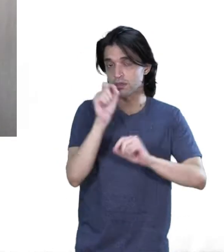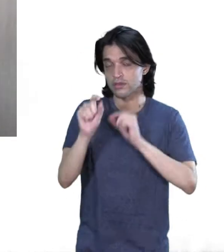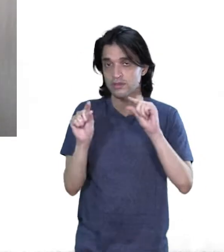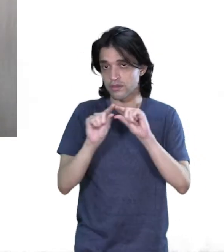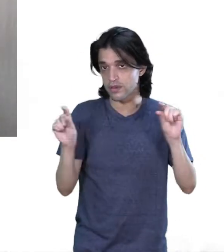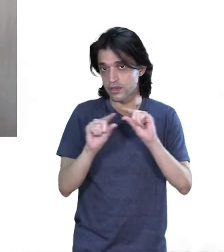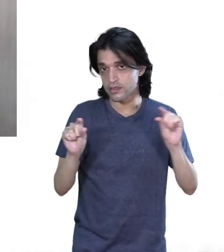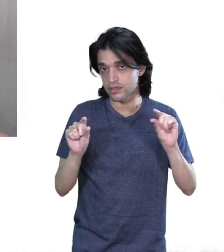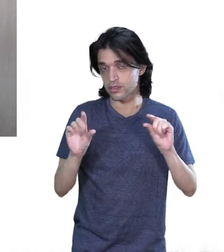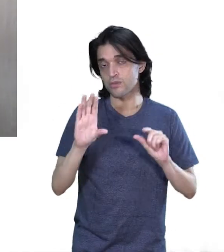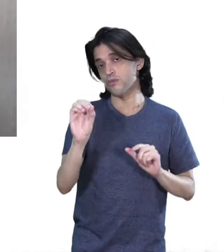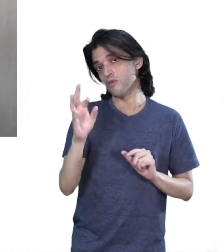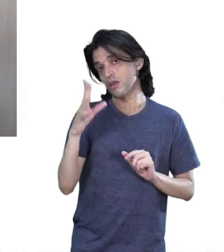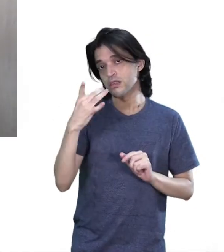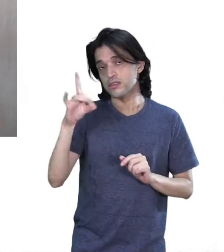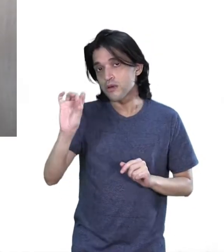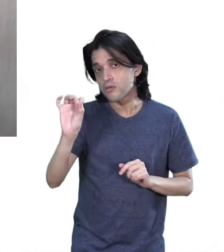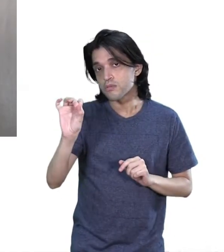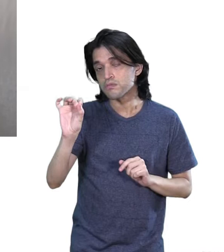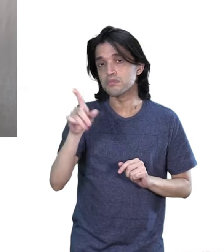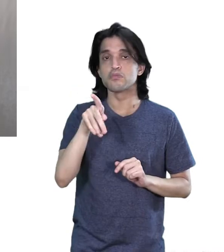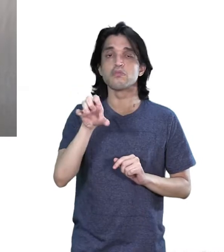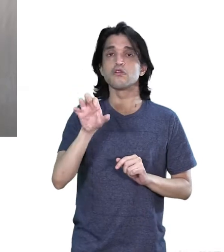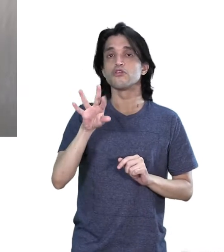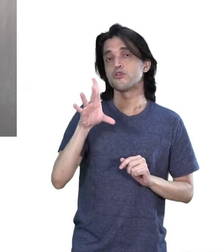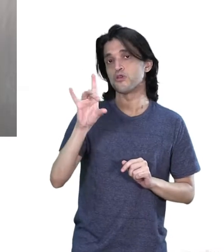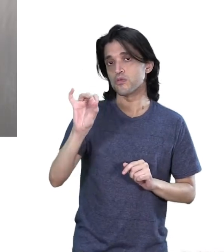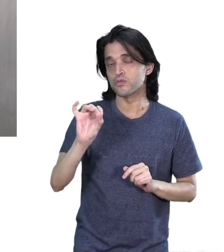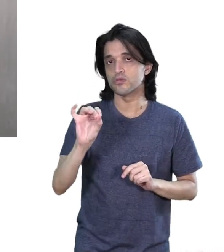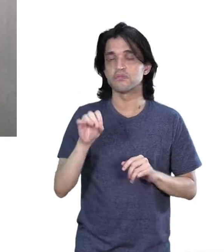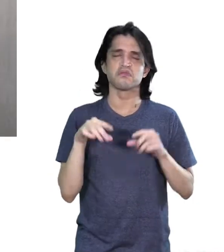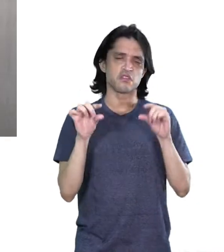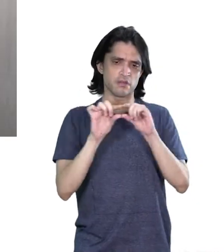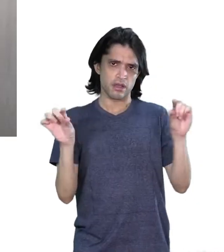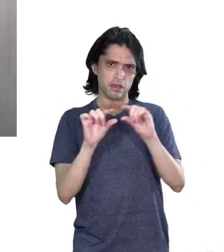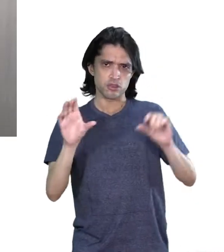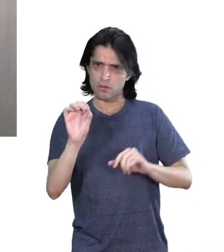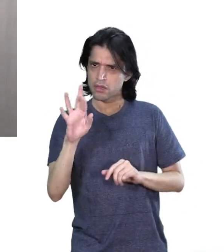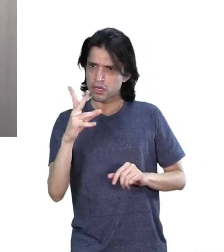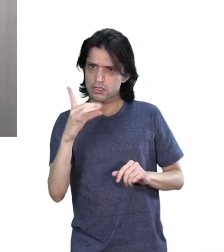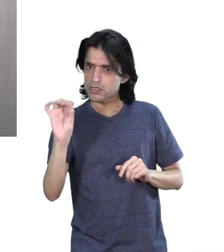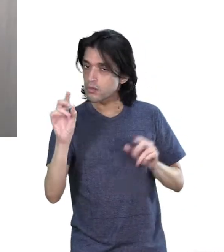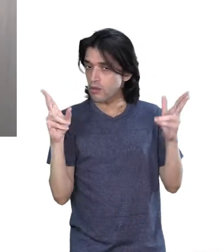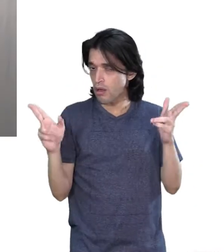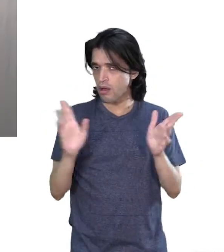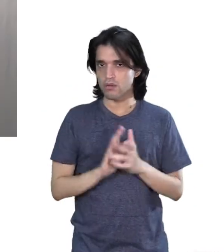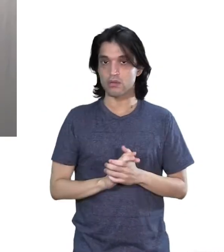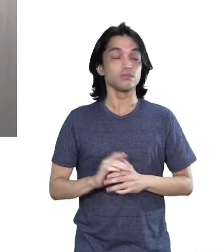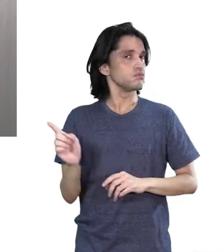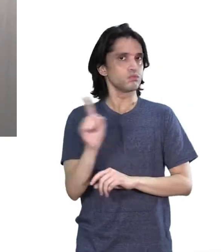um período. Ah, prof, frase e oração são a mesma coisa. Nada disso. Vamos